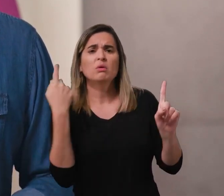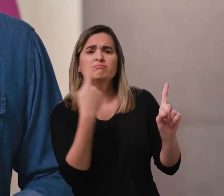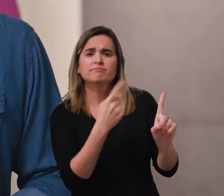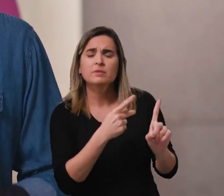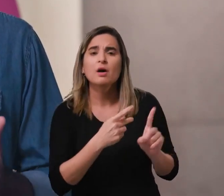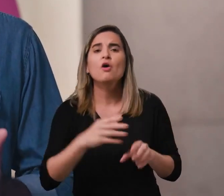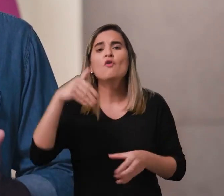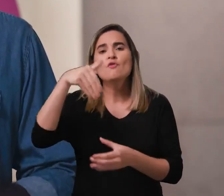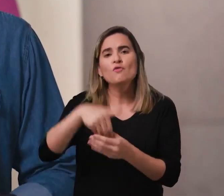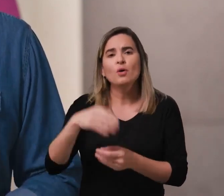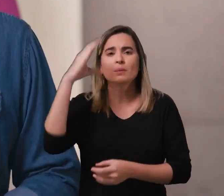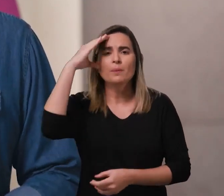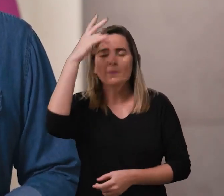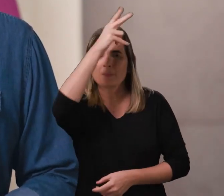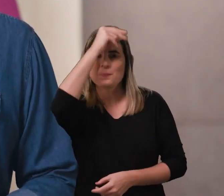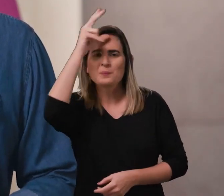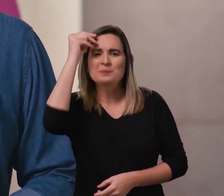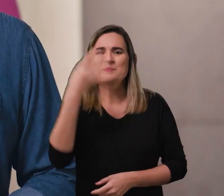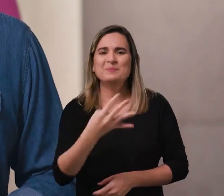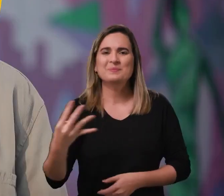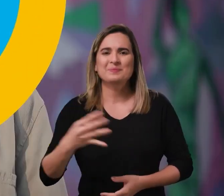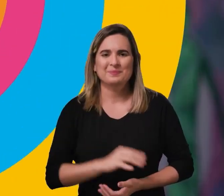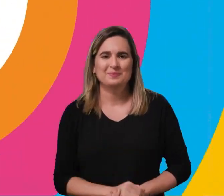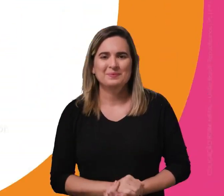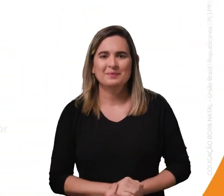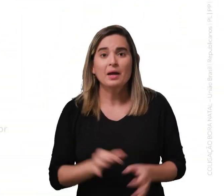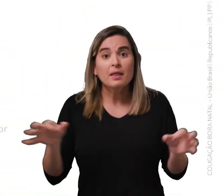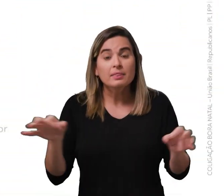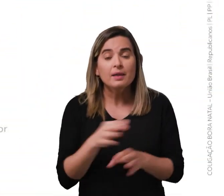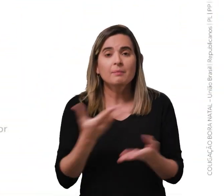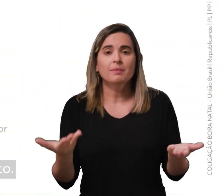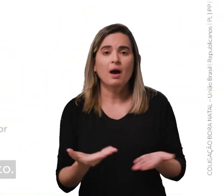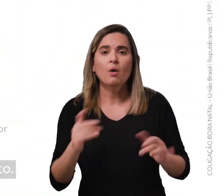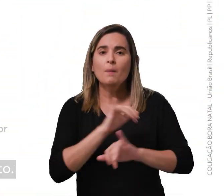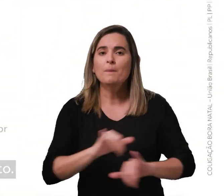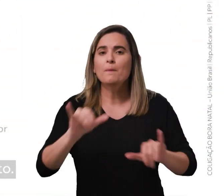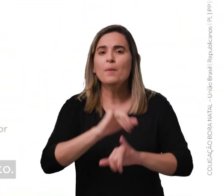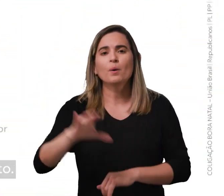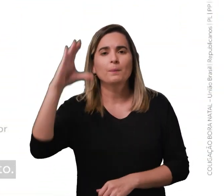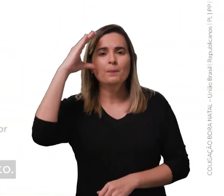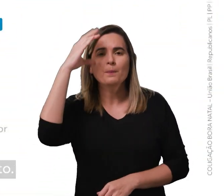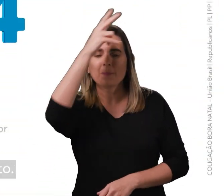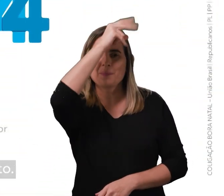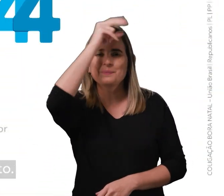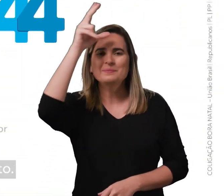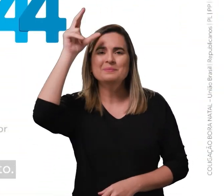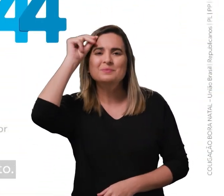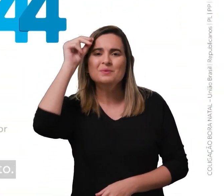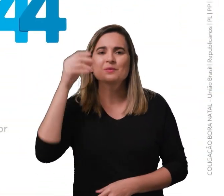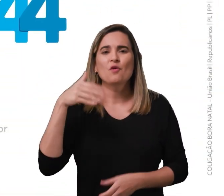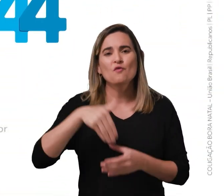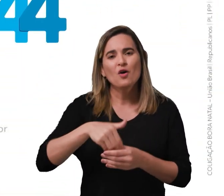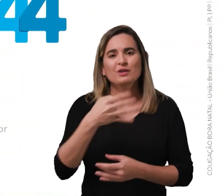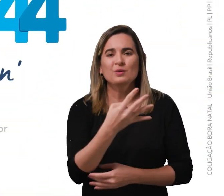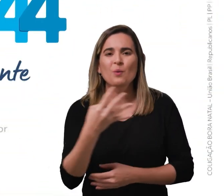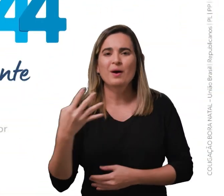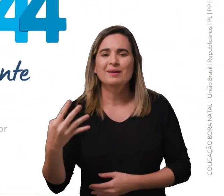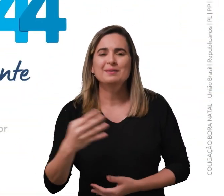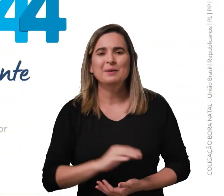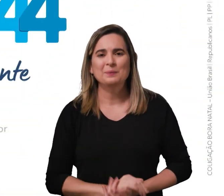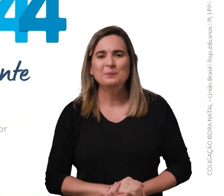Fátima, vota Paulinho Prefeito 44. Termina agora o programa de Paulinho Prefeito.